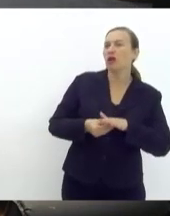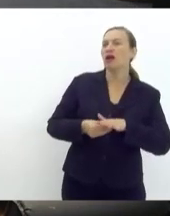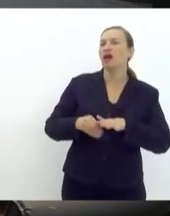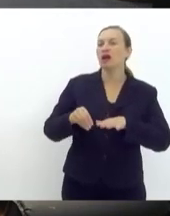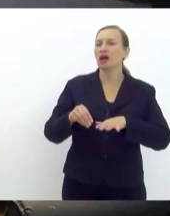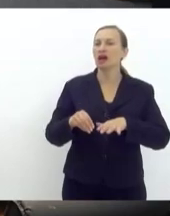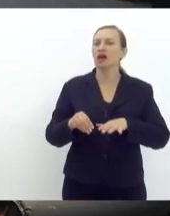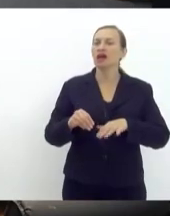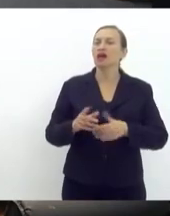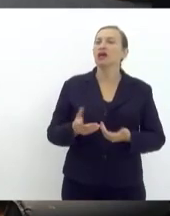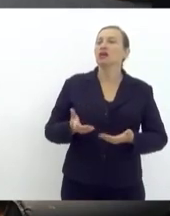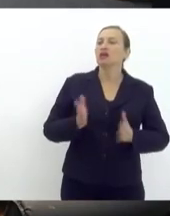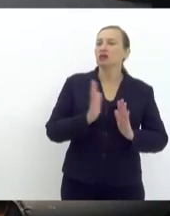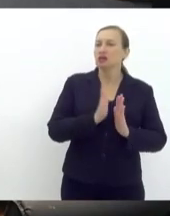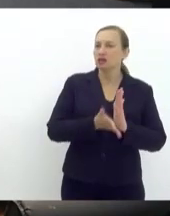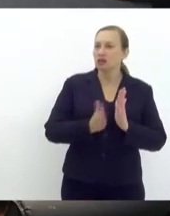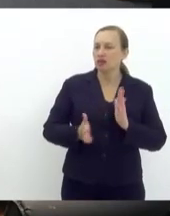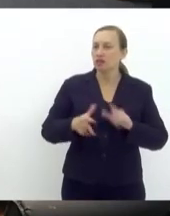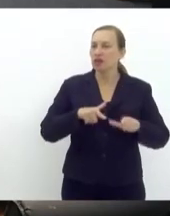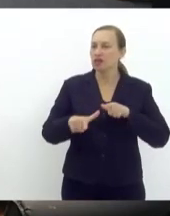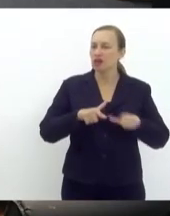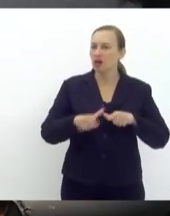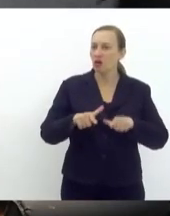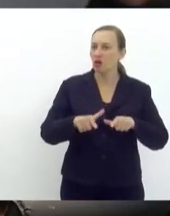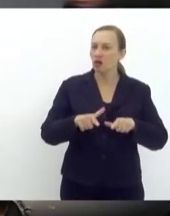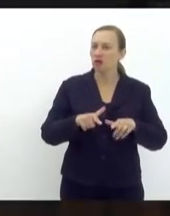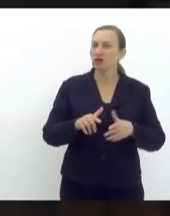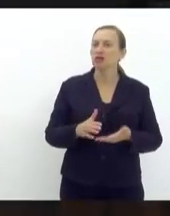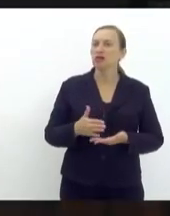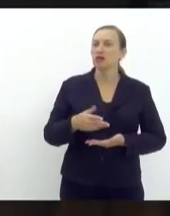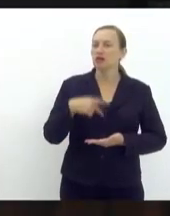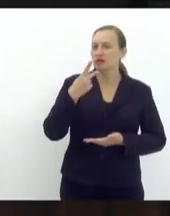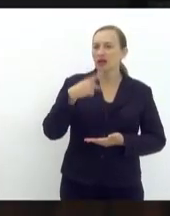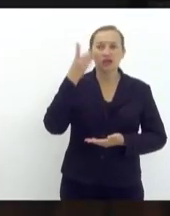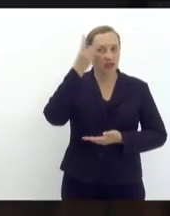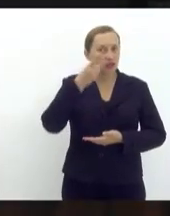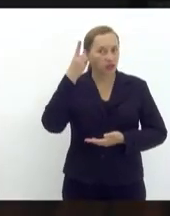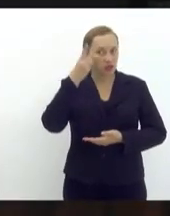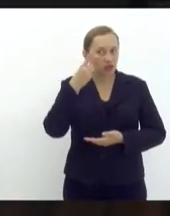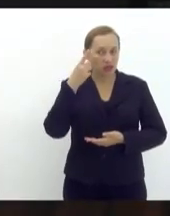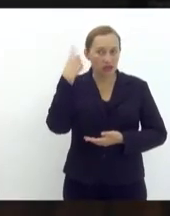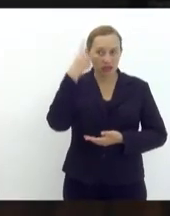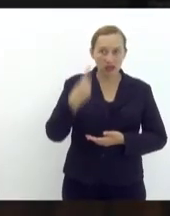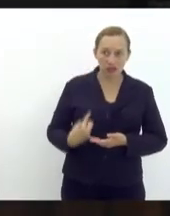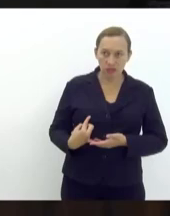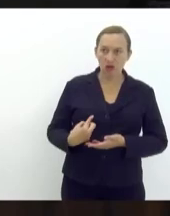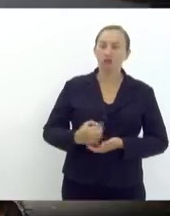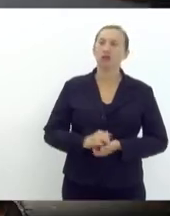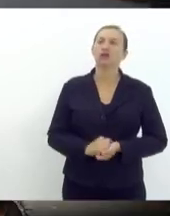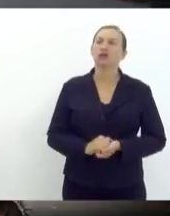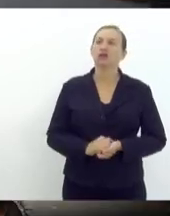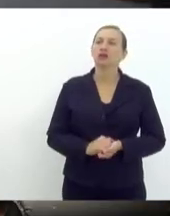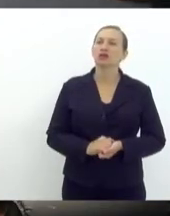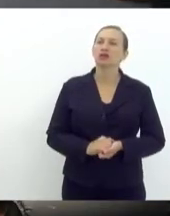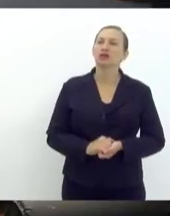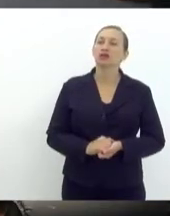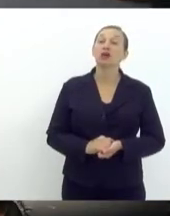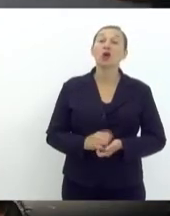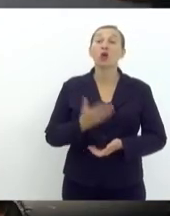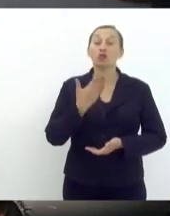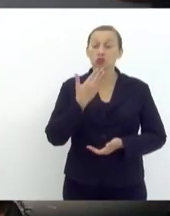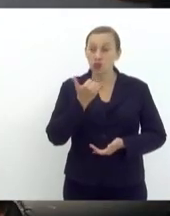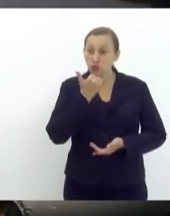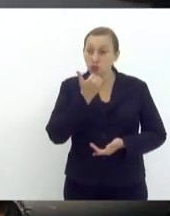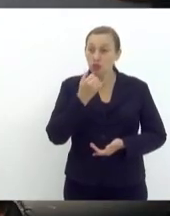é a presidência chama os trabalhos à ordem para emitir o parecer a deputada danibal Dani Monteiro